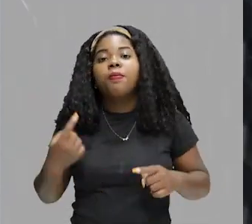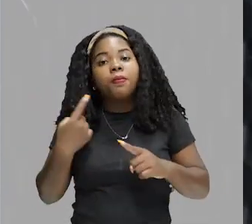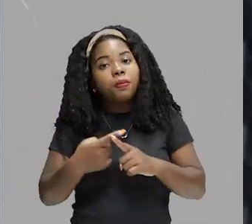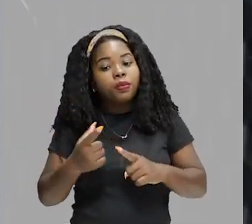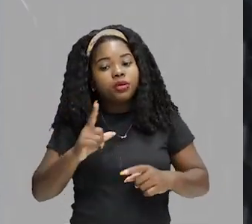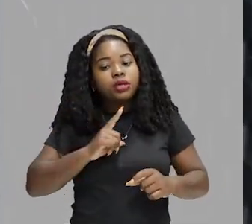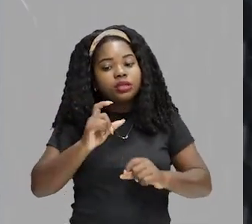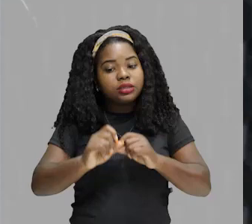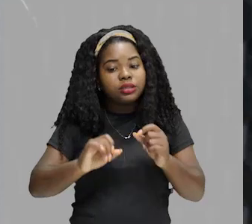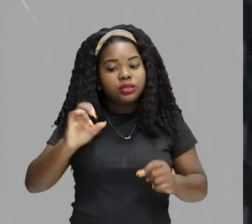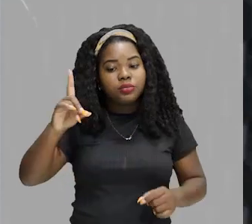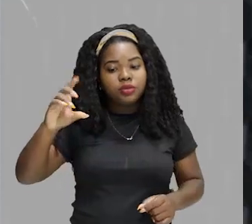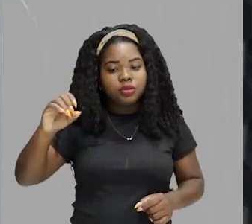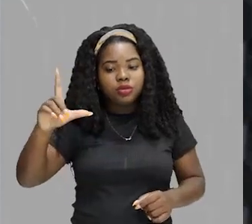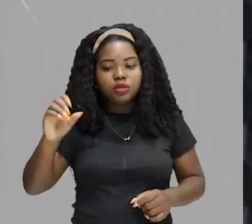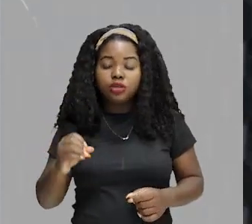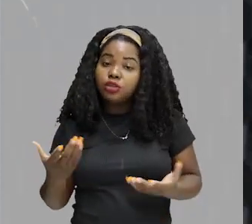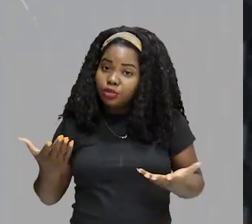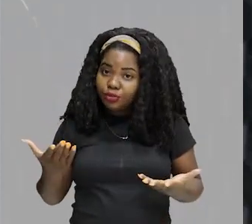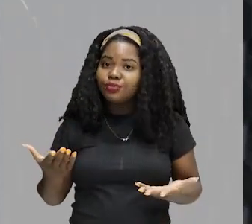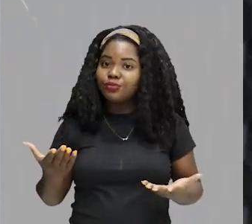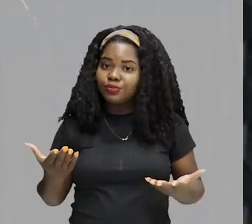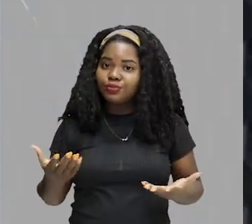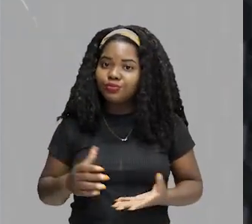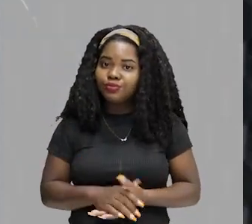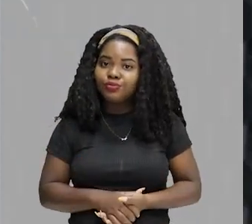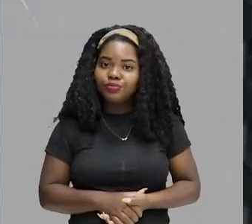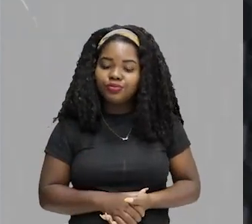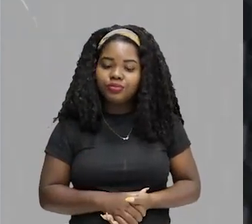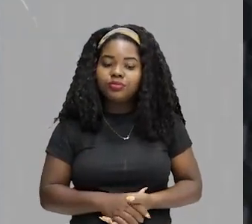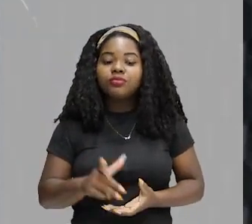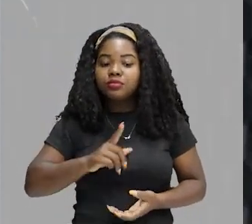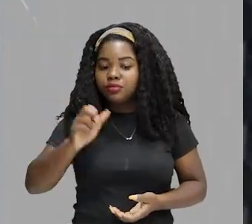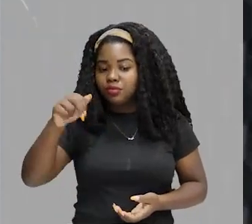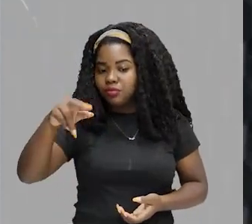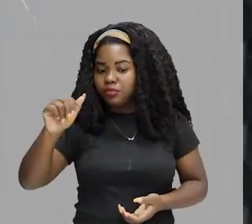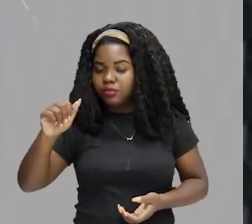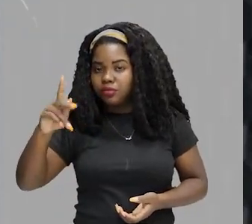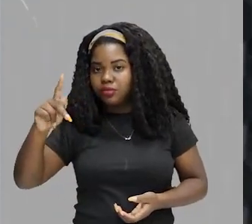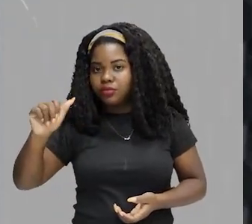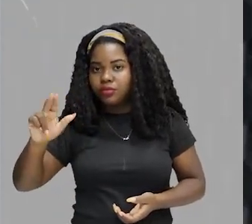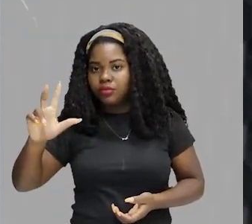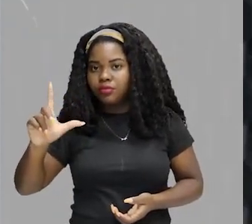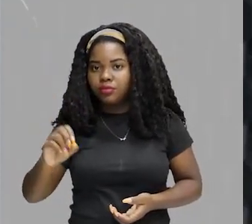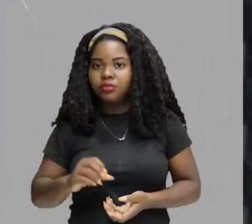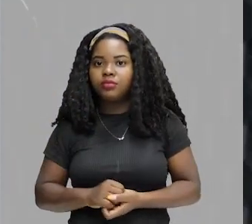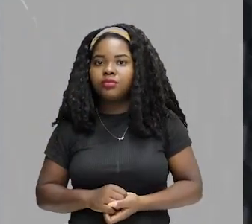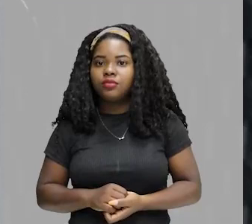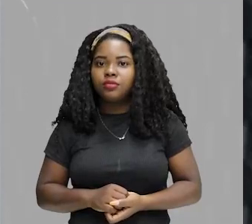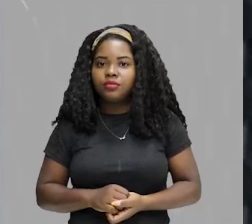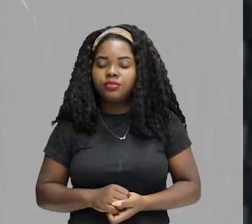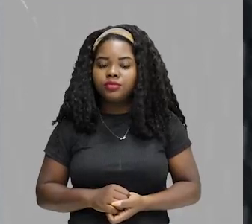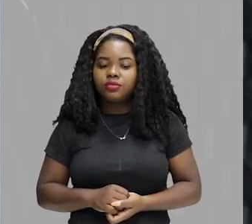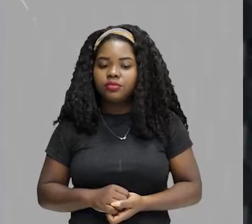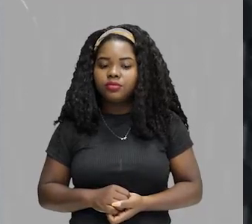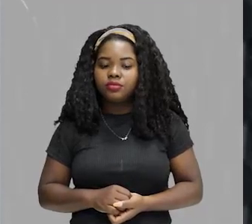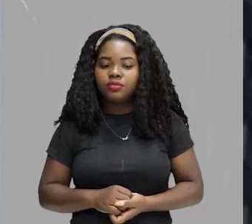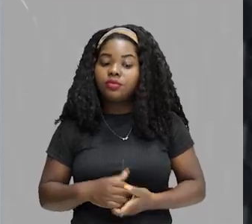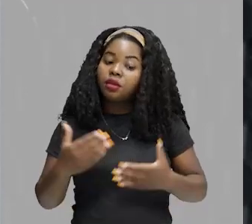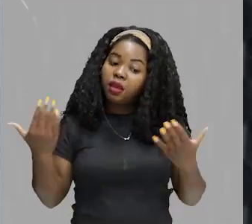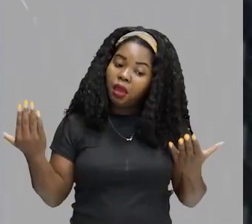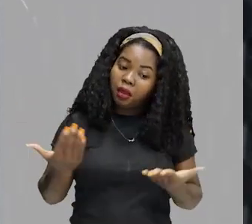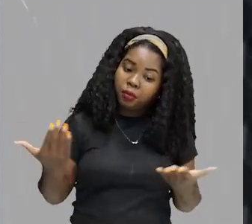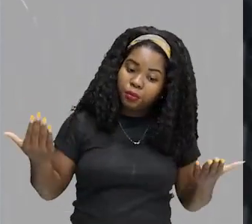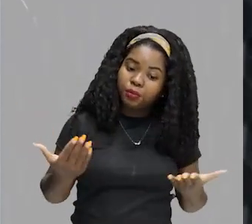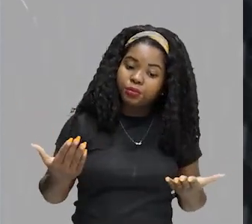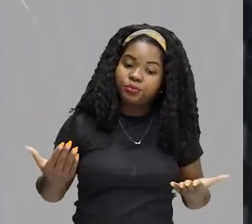Porque nós não temos essa carência de ídolos. Nós temos a Ana Paula. Agora, se nós